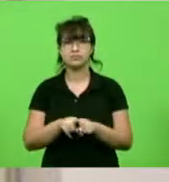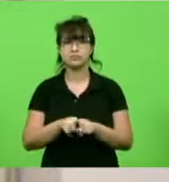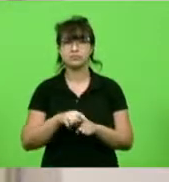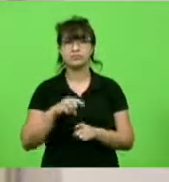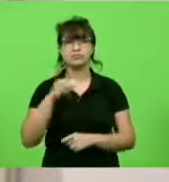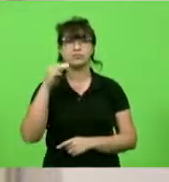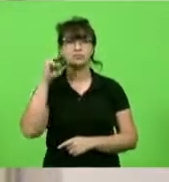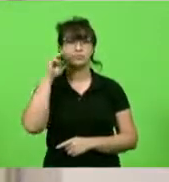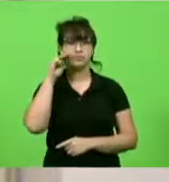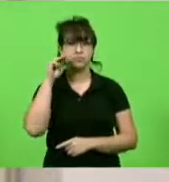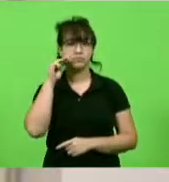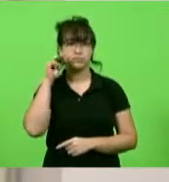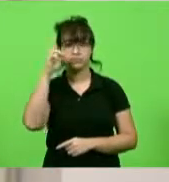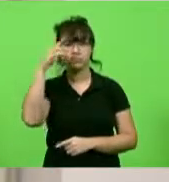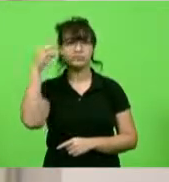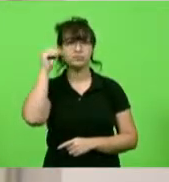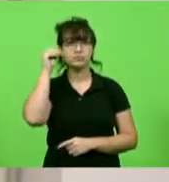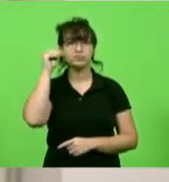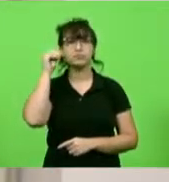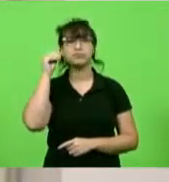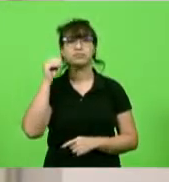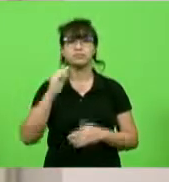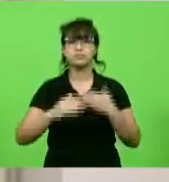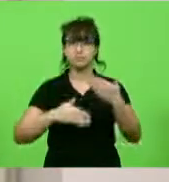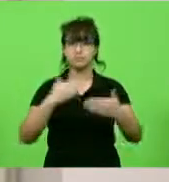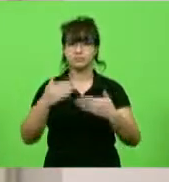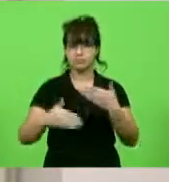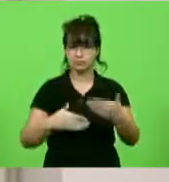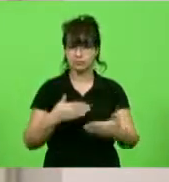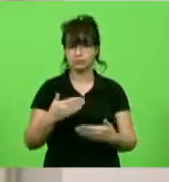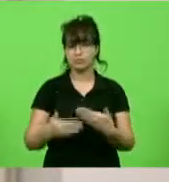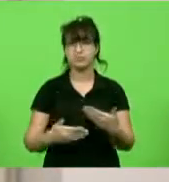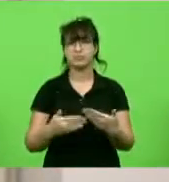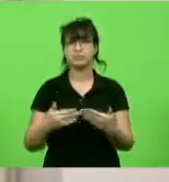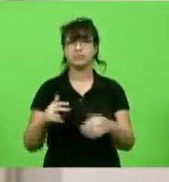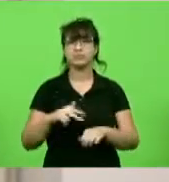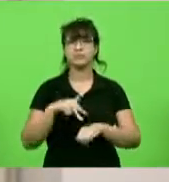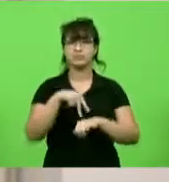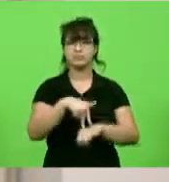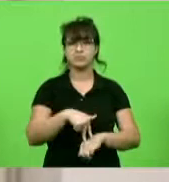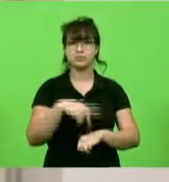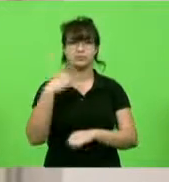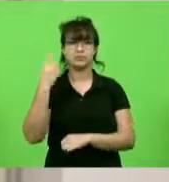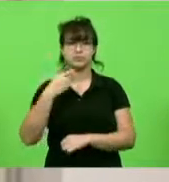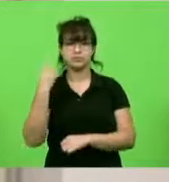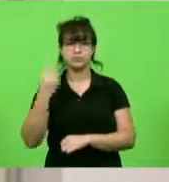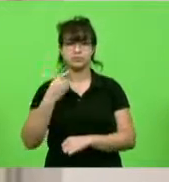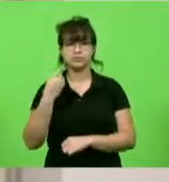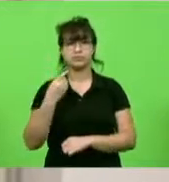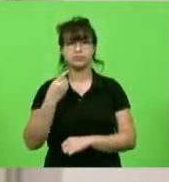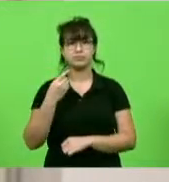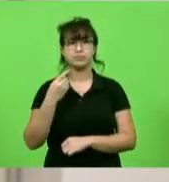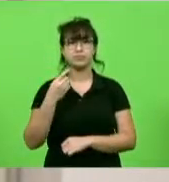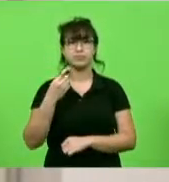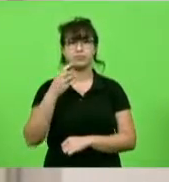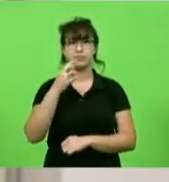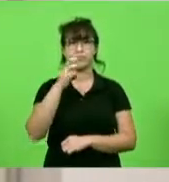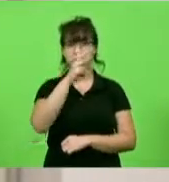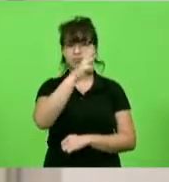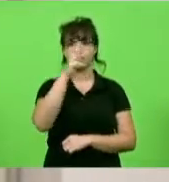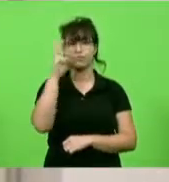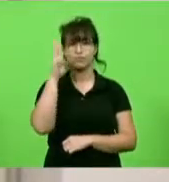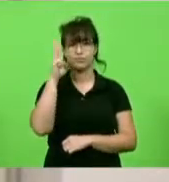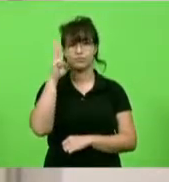Grande expediente. Nesse horário destinado aos partidos políticos, fizeram uso da palavra os senhores deputados Valdir Cobalcini, bloco